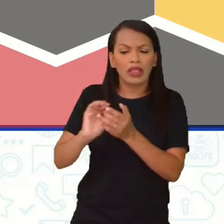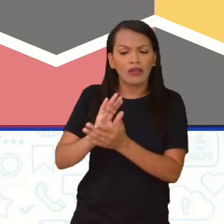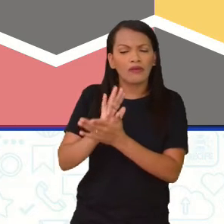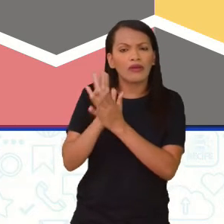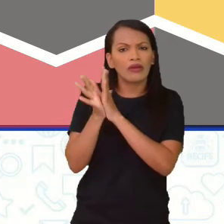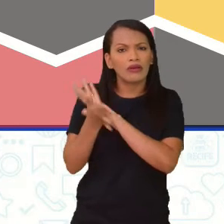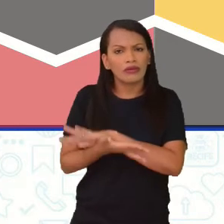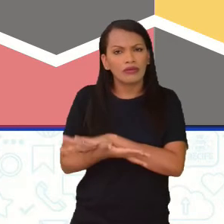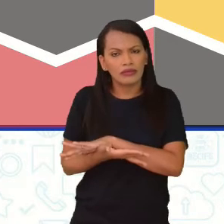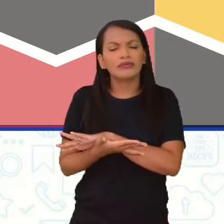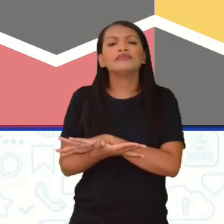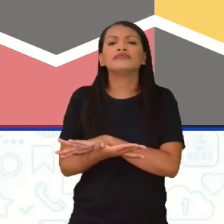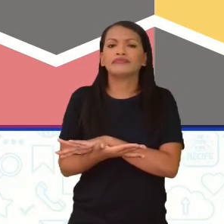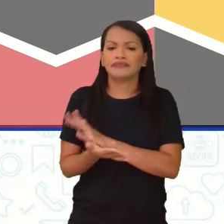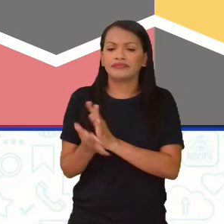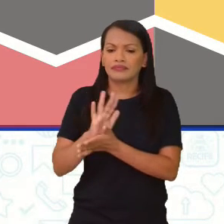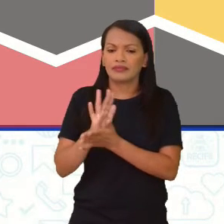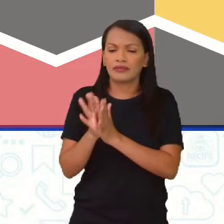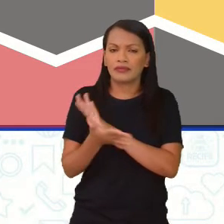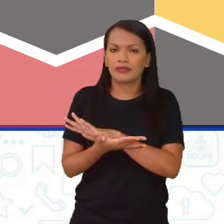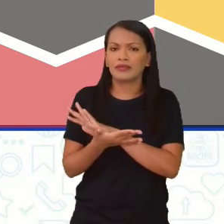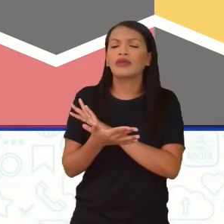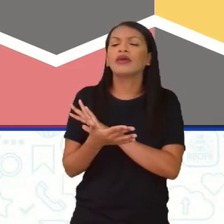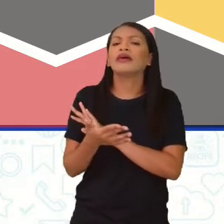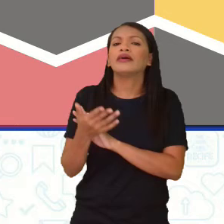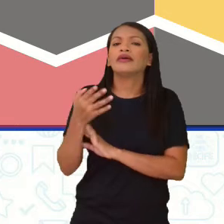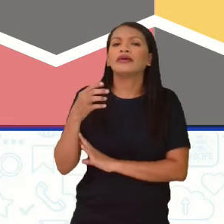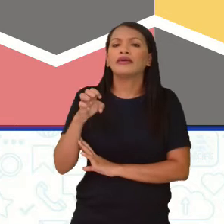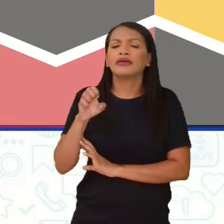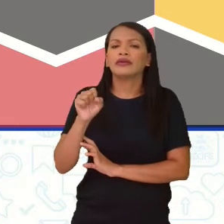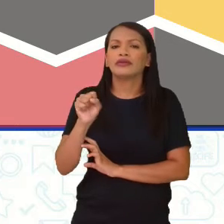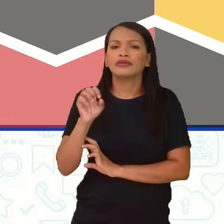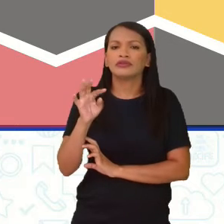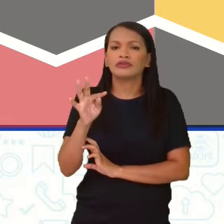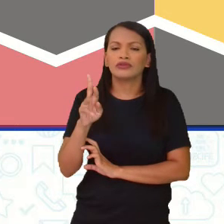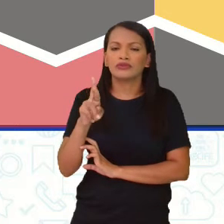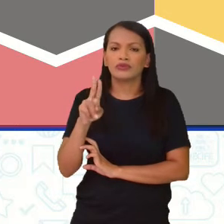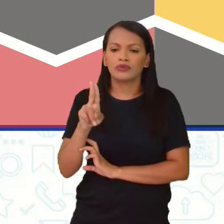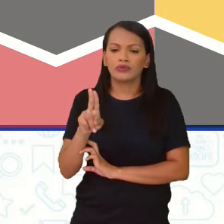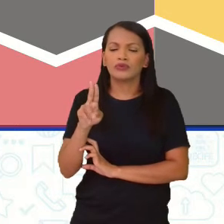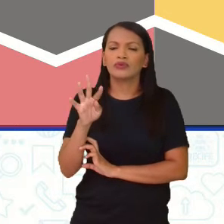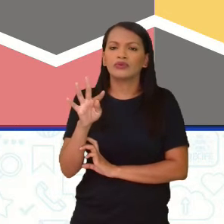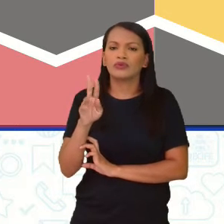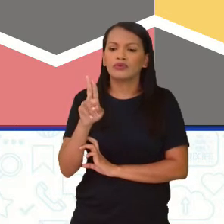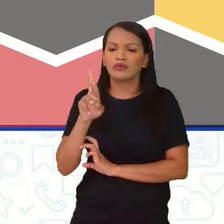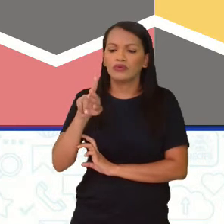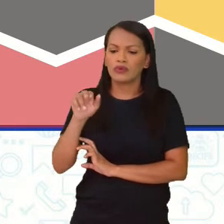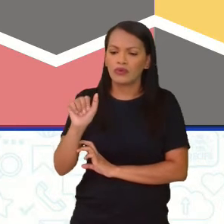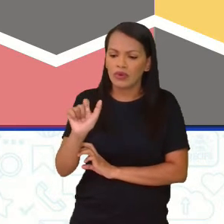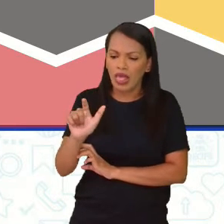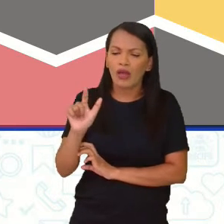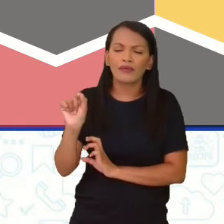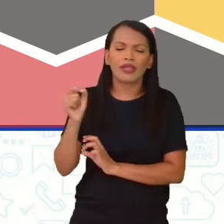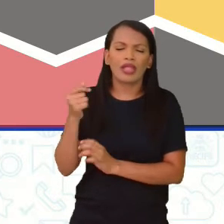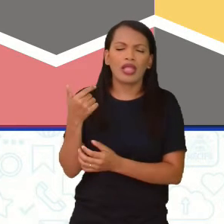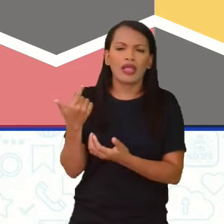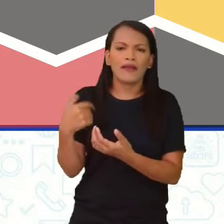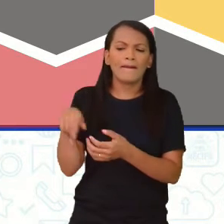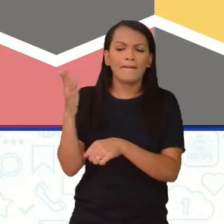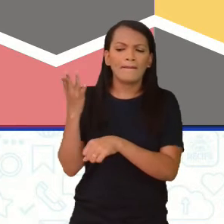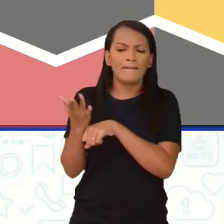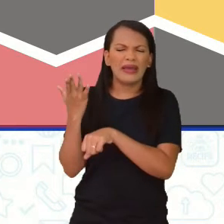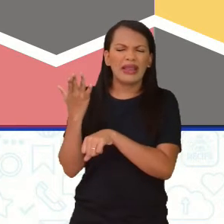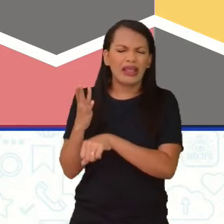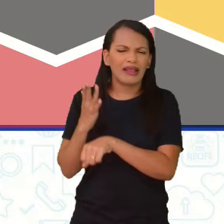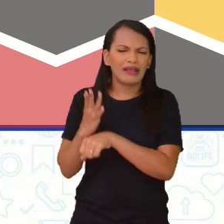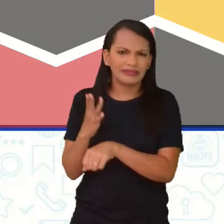né, que a gente chama de racismo estrutural, ou seja, aquelas práticas racistas que permeiam estruturas da sociedade e